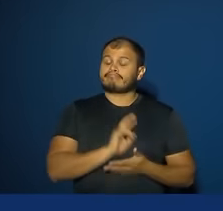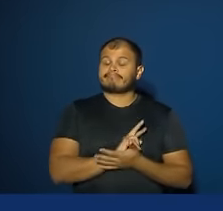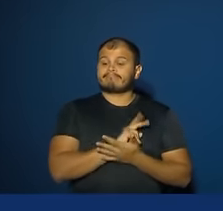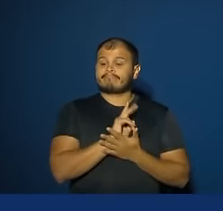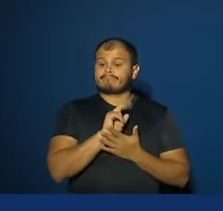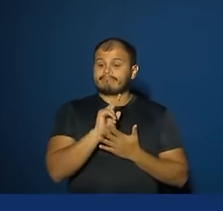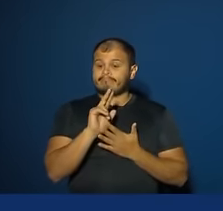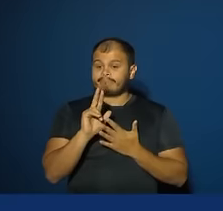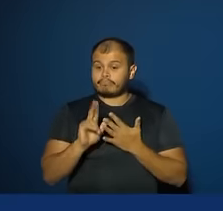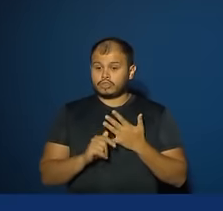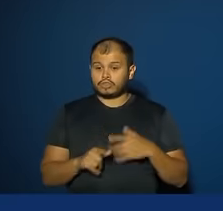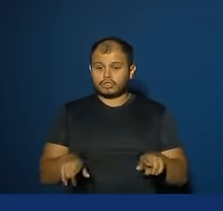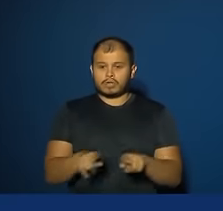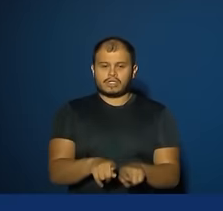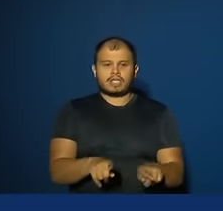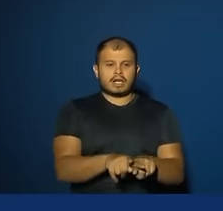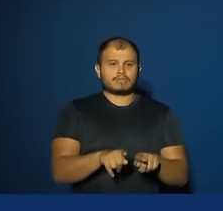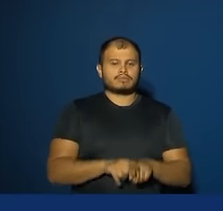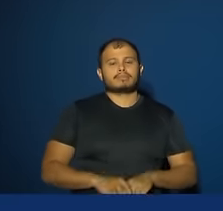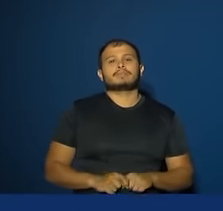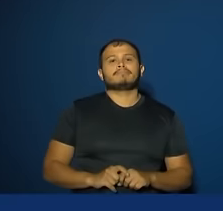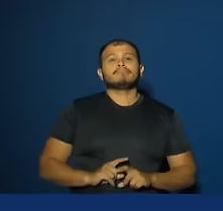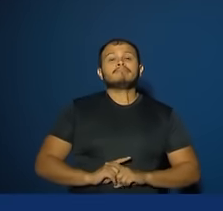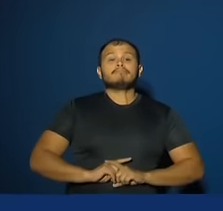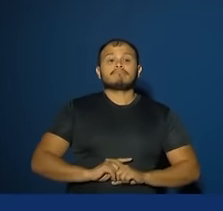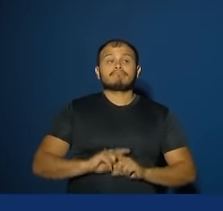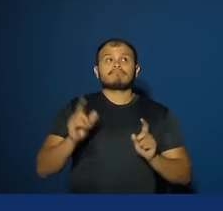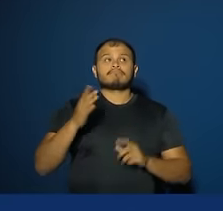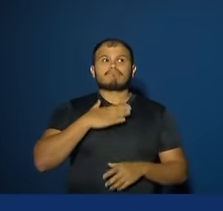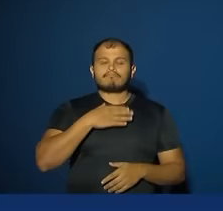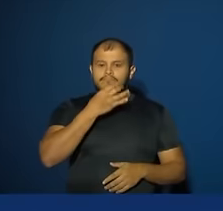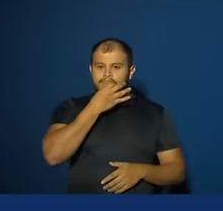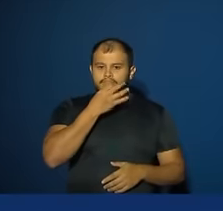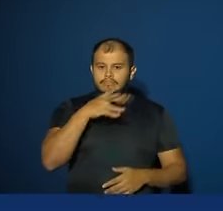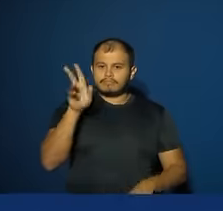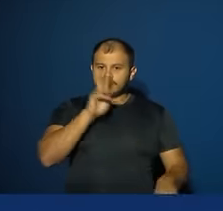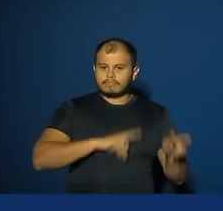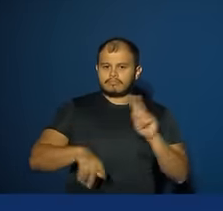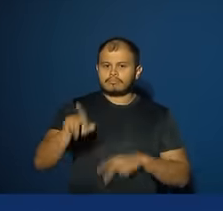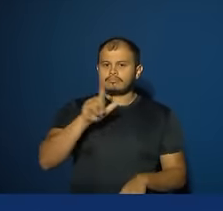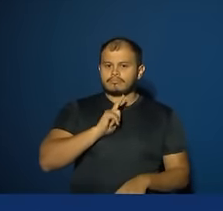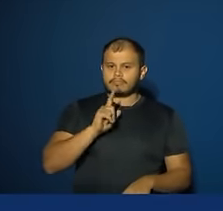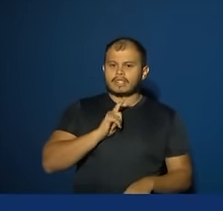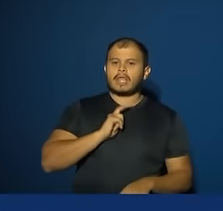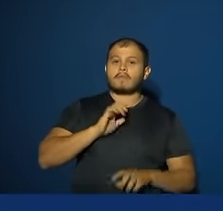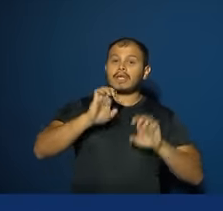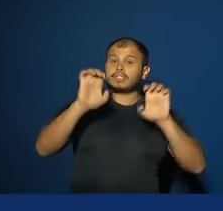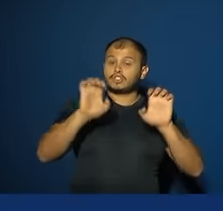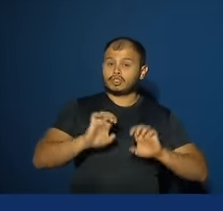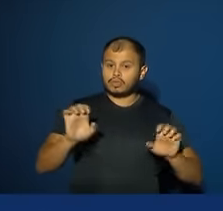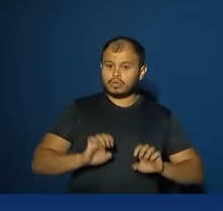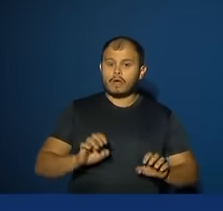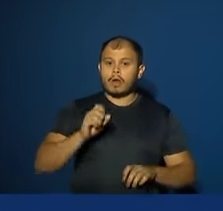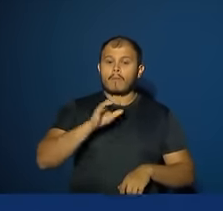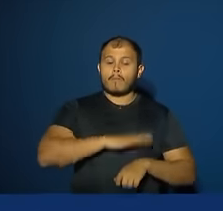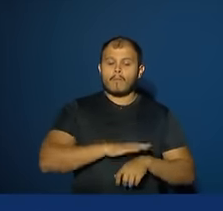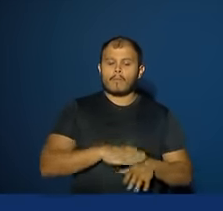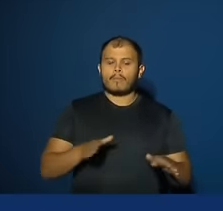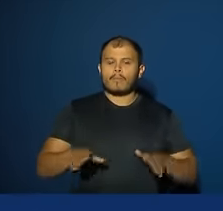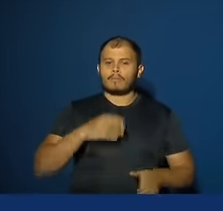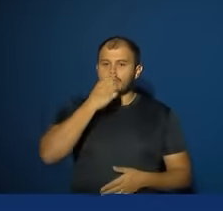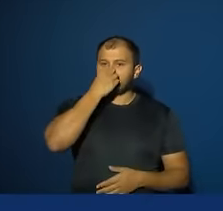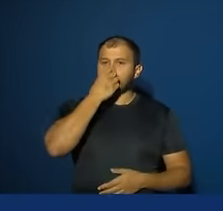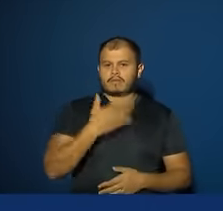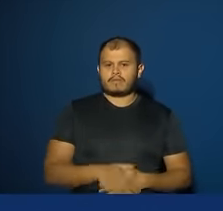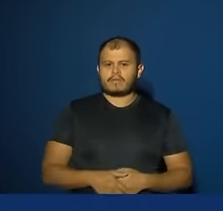eh e mas a minha visão é que a região passa estruturalmente por um bom momento você